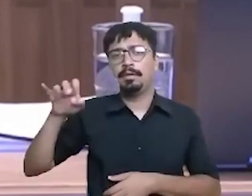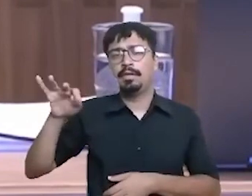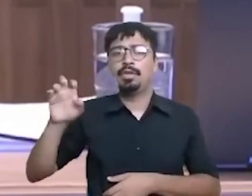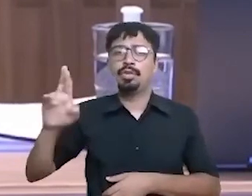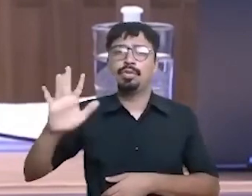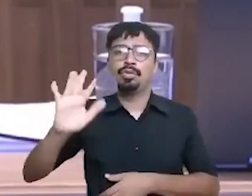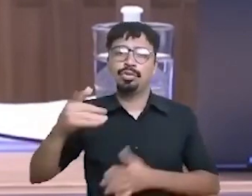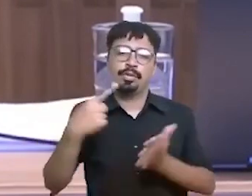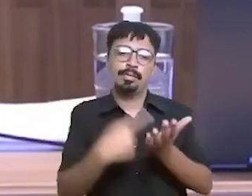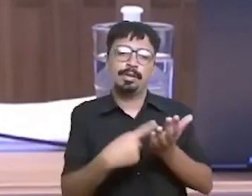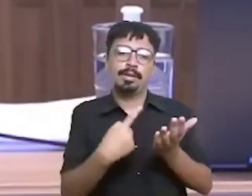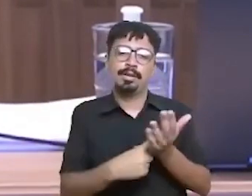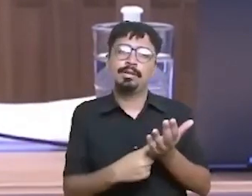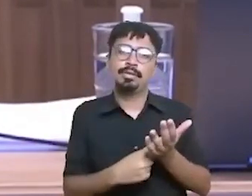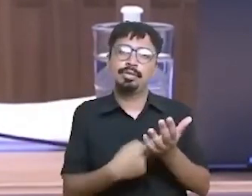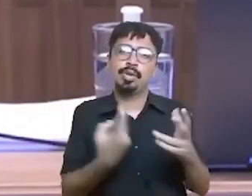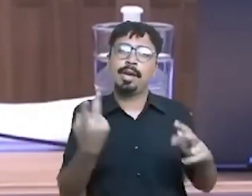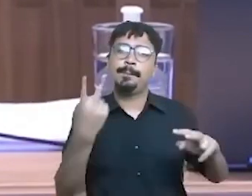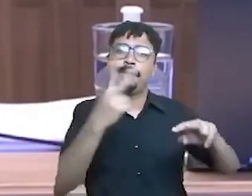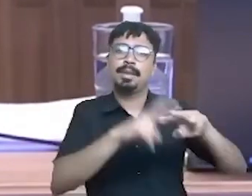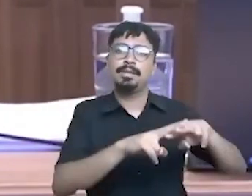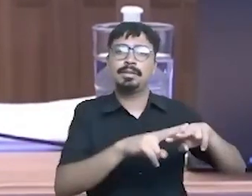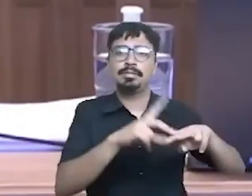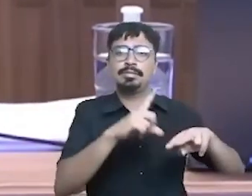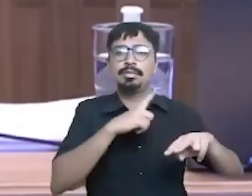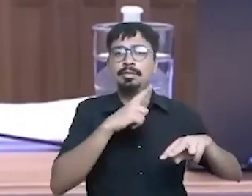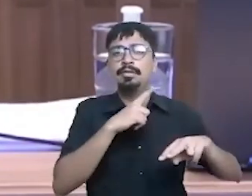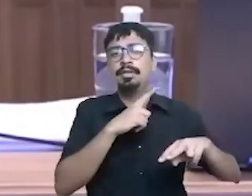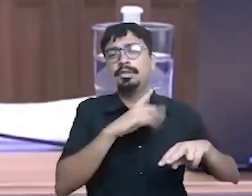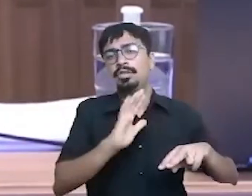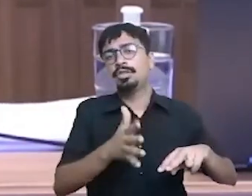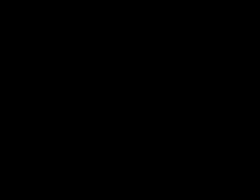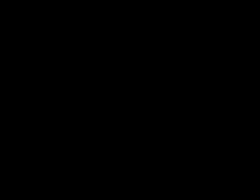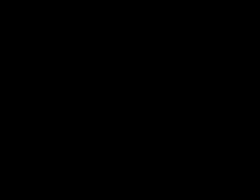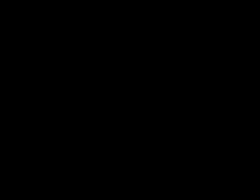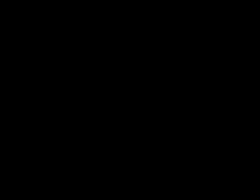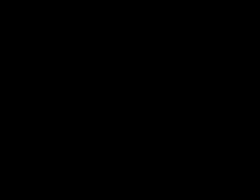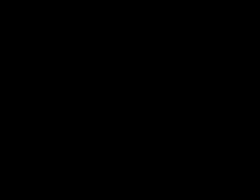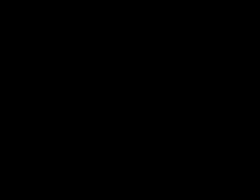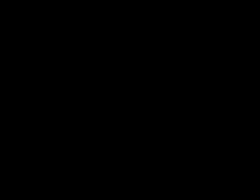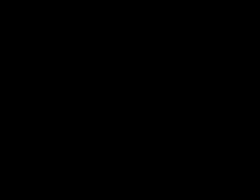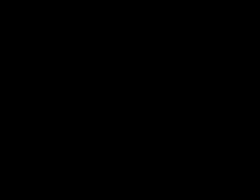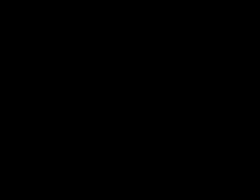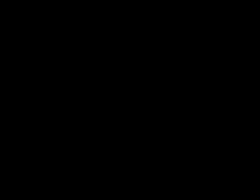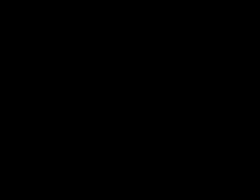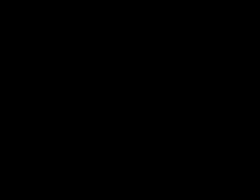e desocupação definitiva do QG às 6 horas da manhã do dia nove